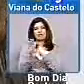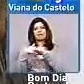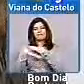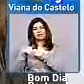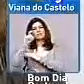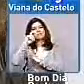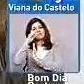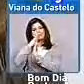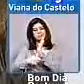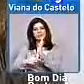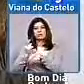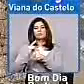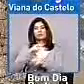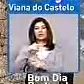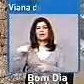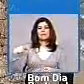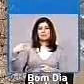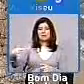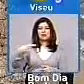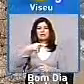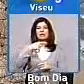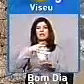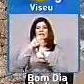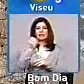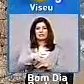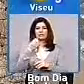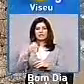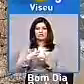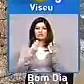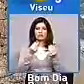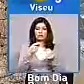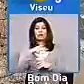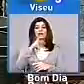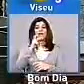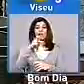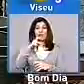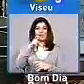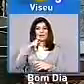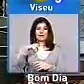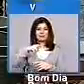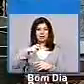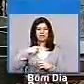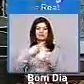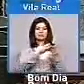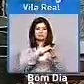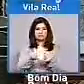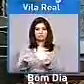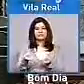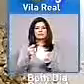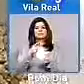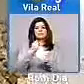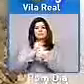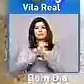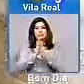de resíduos diariamente, e é precisamente com as lamas que vamos utilizar que pretendemos desenvolver o geoptímero